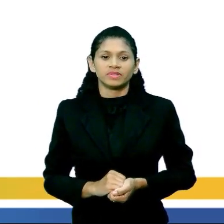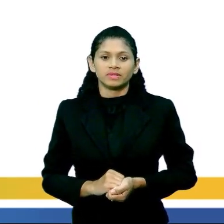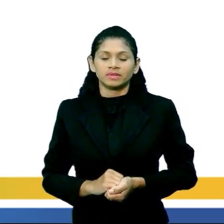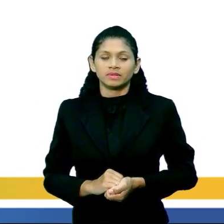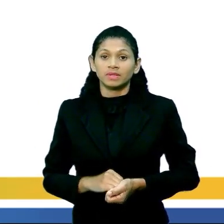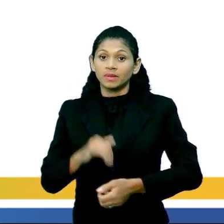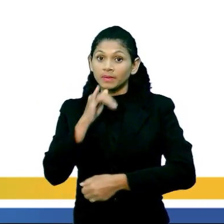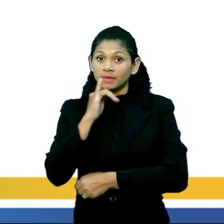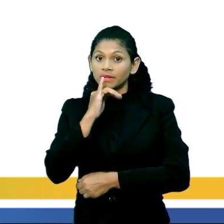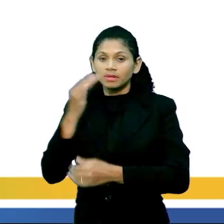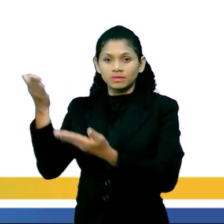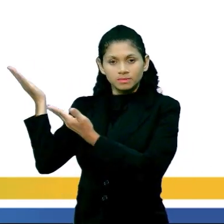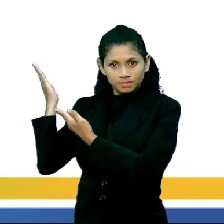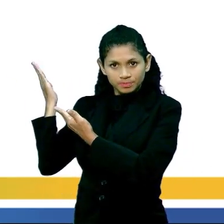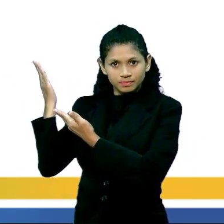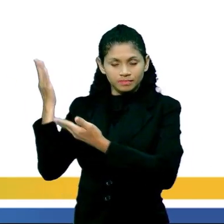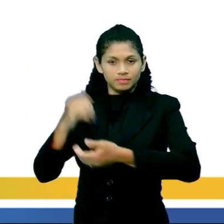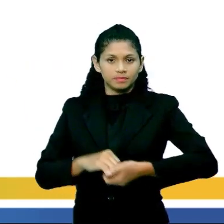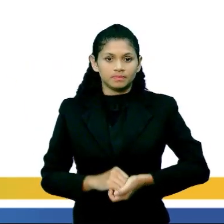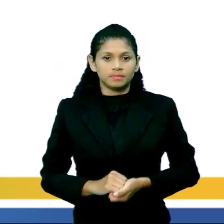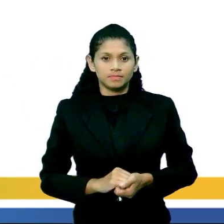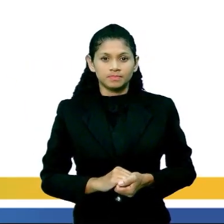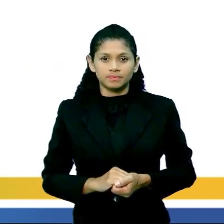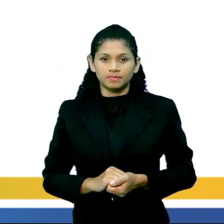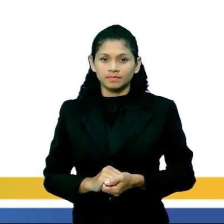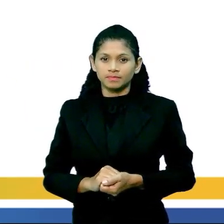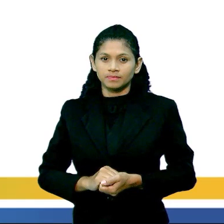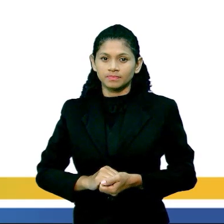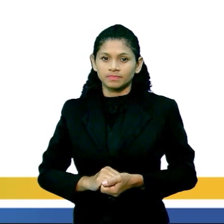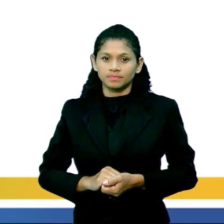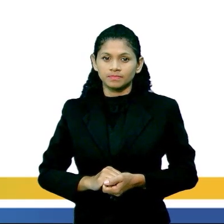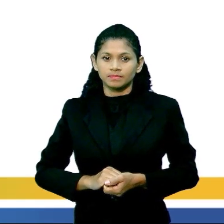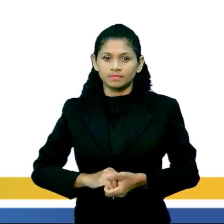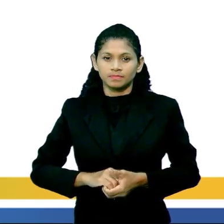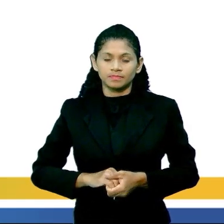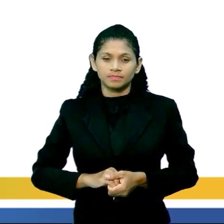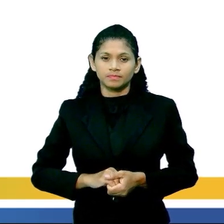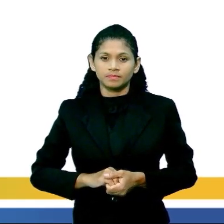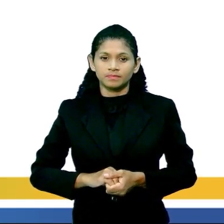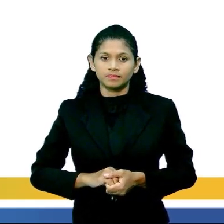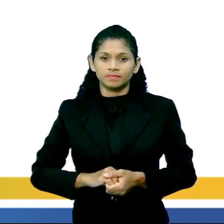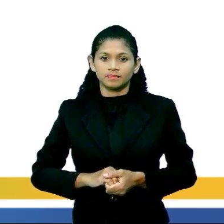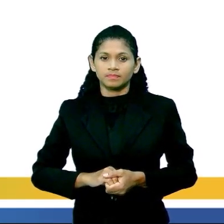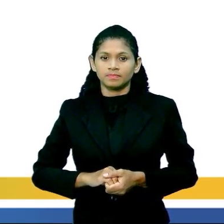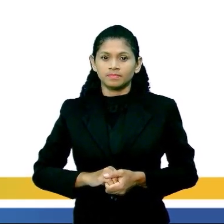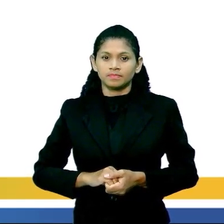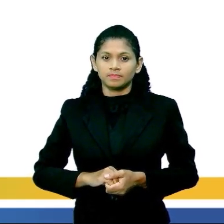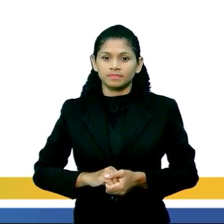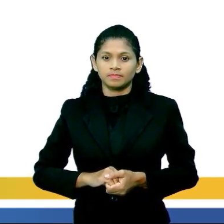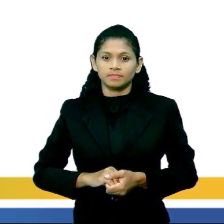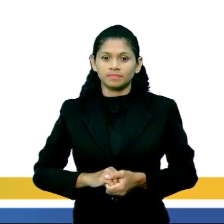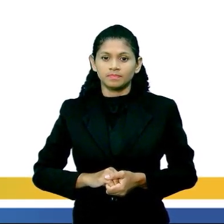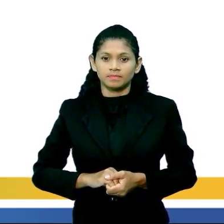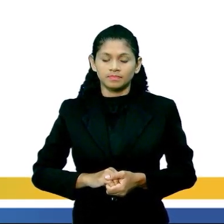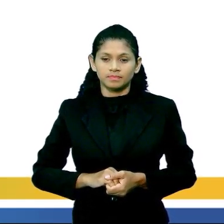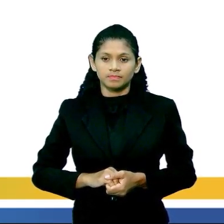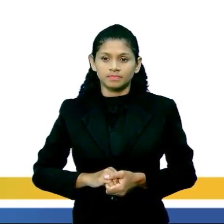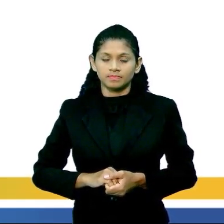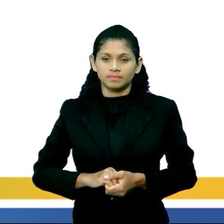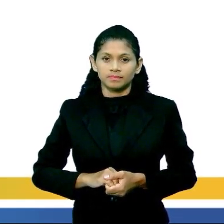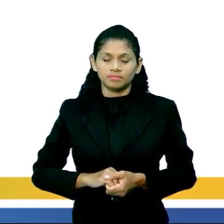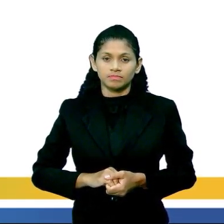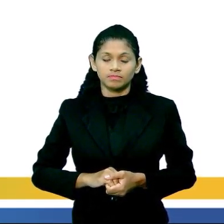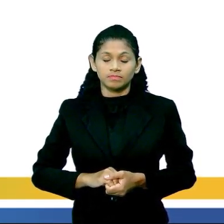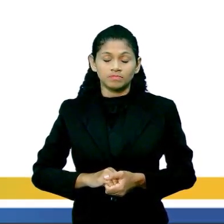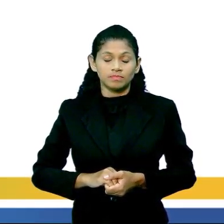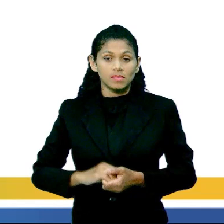Aí aqui é um exemplo, né? Desse sinônimo, ó. Não falte a fiesta de Nico, será muito divertida. Ou seja, não